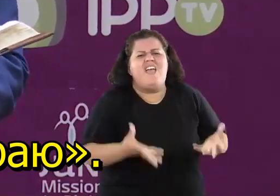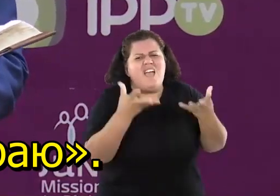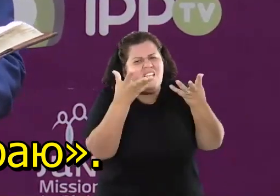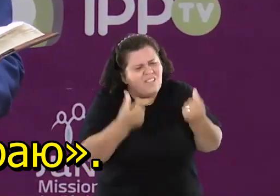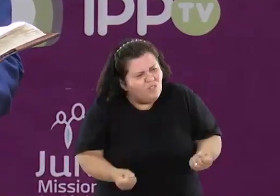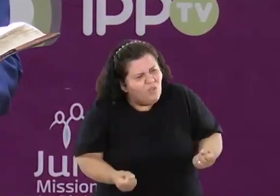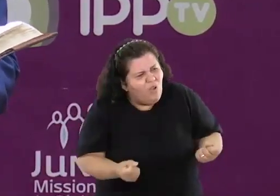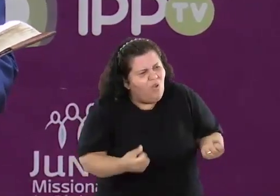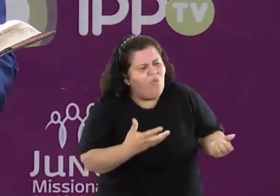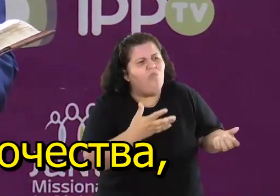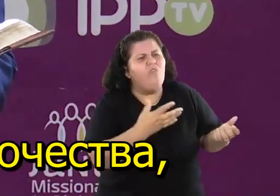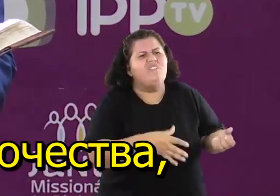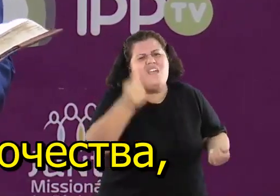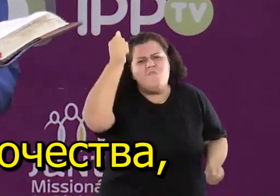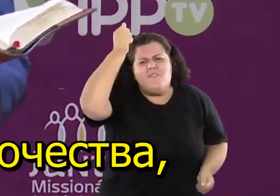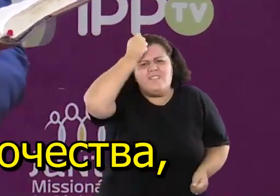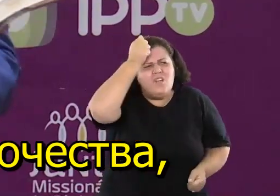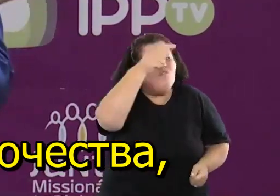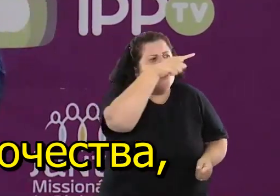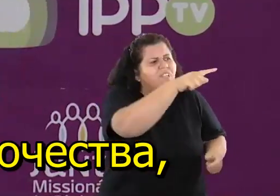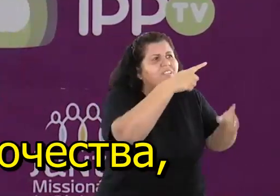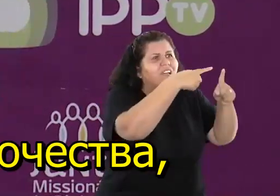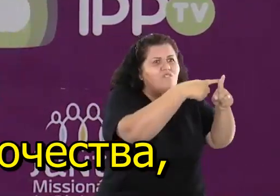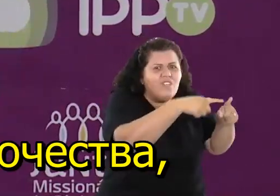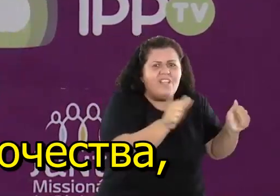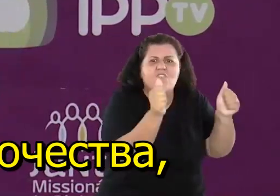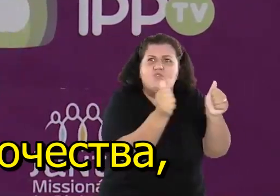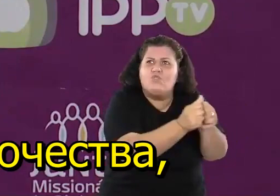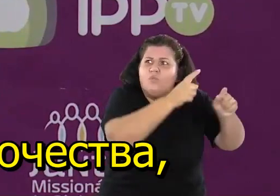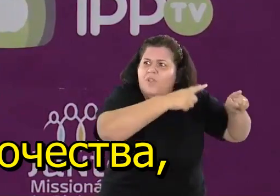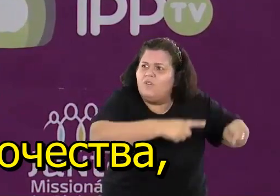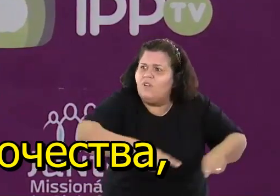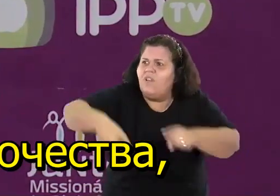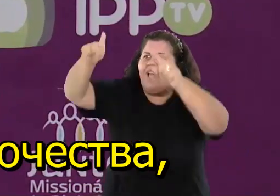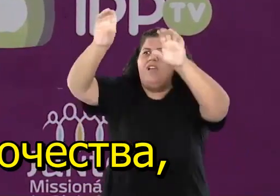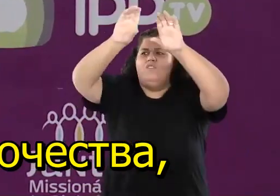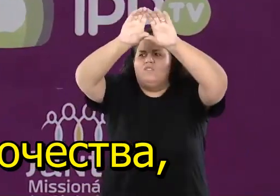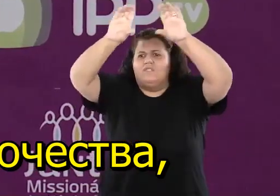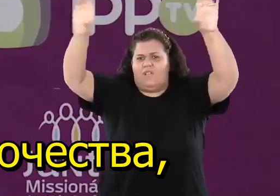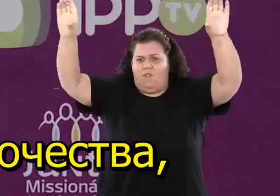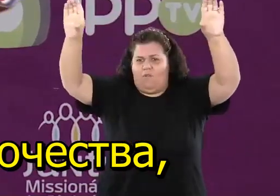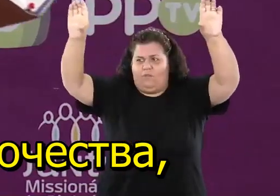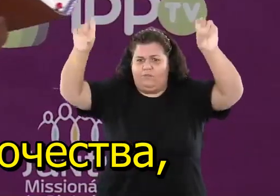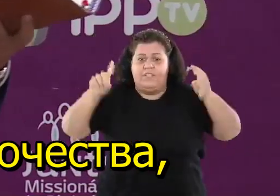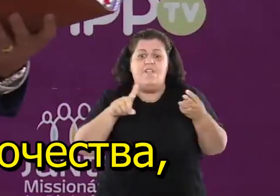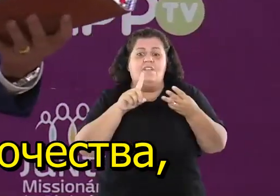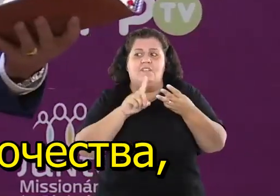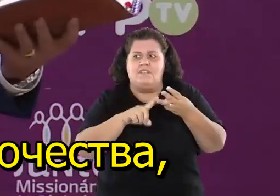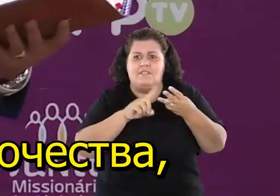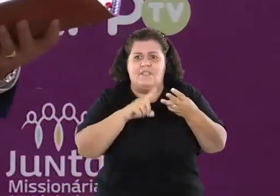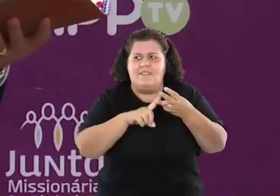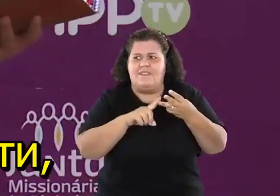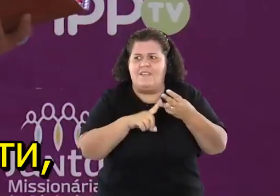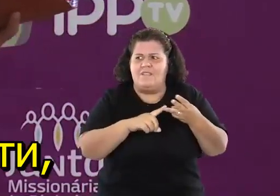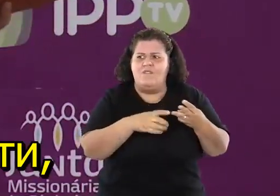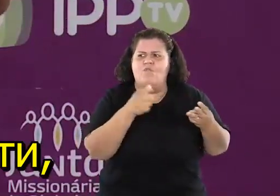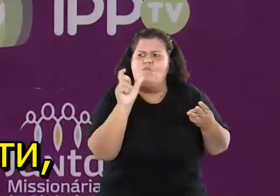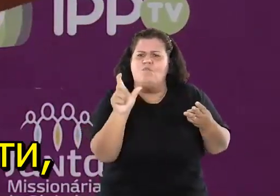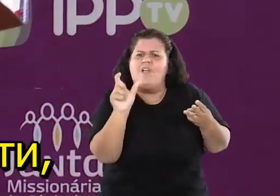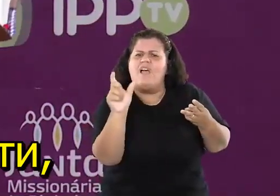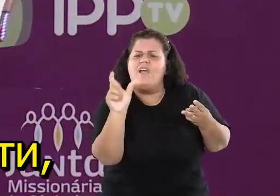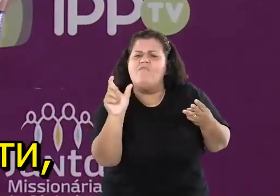paraíso. A terceira palavra foi uma palavra de solidariedade